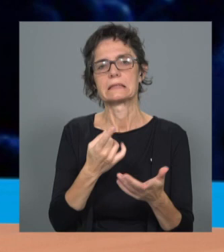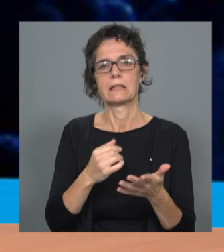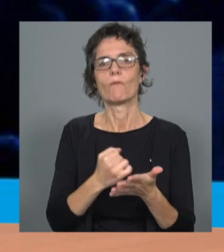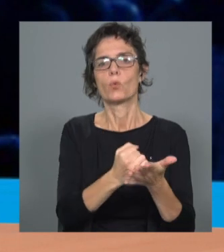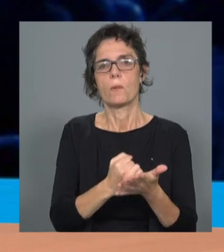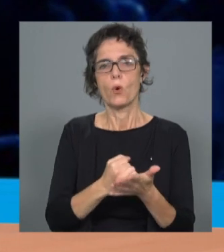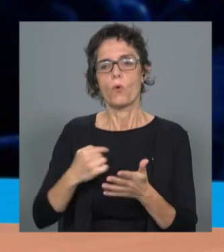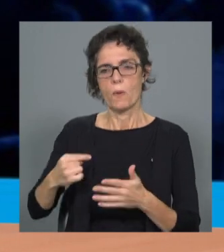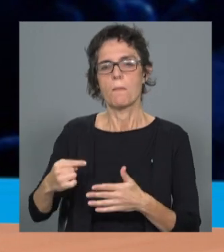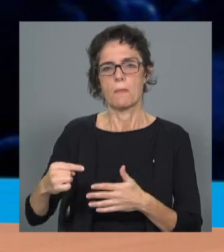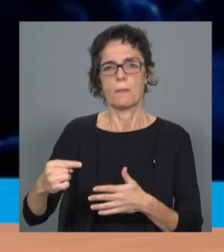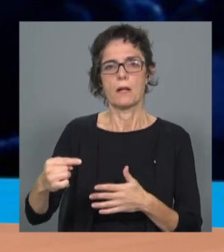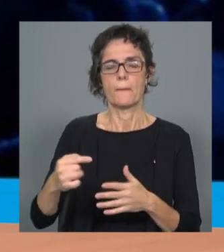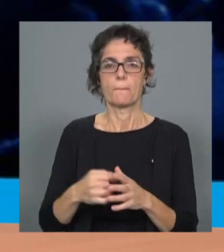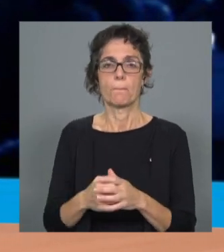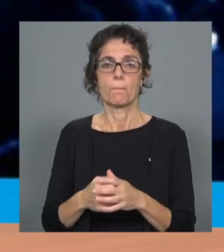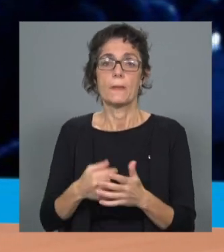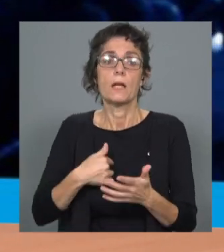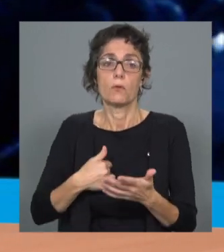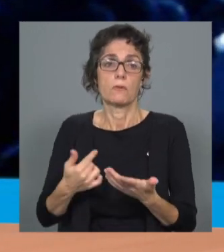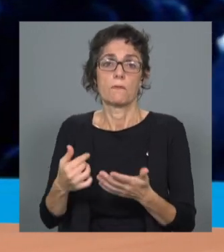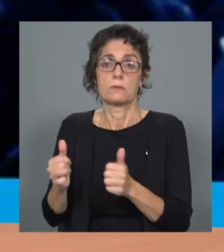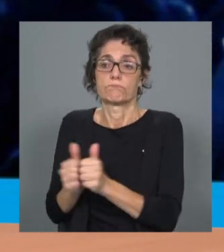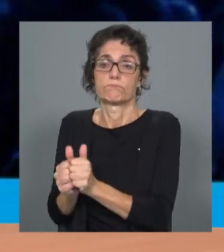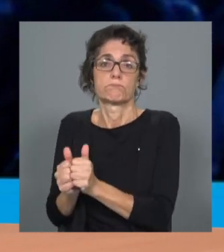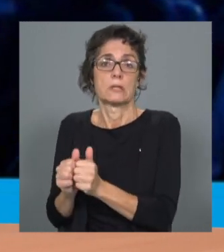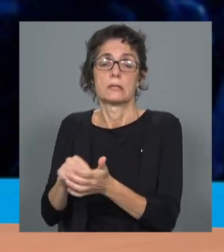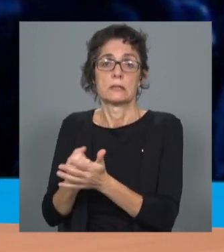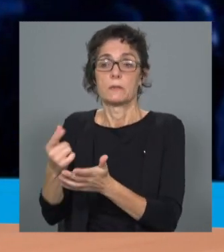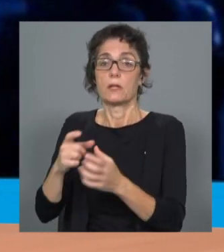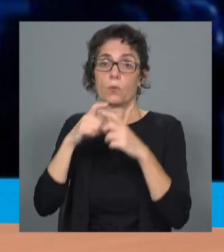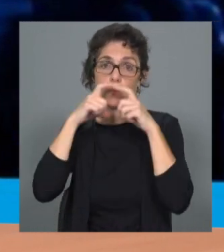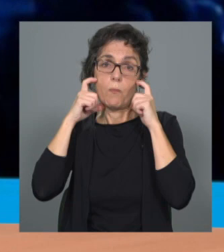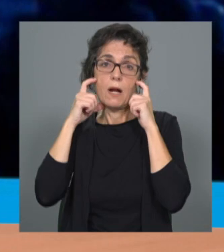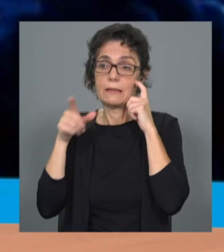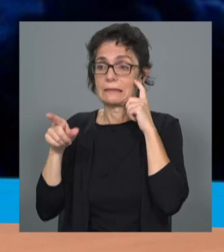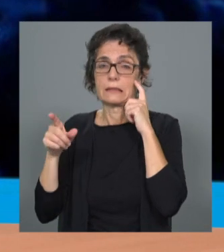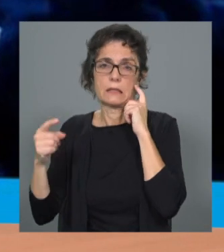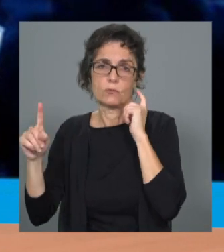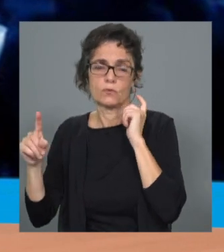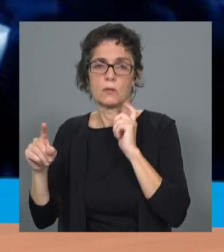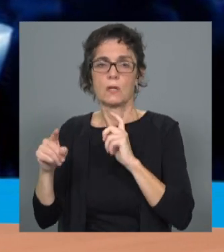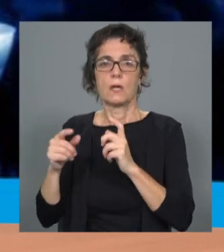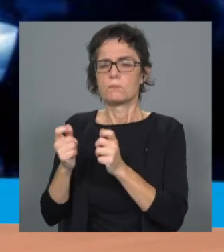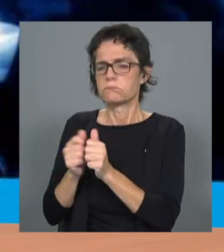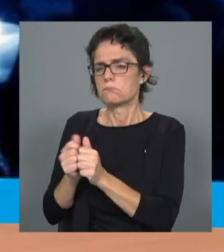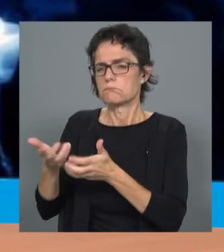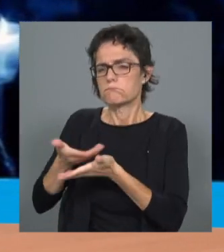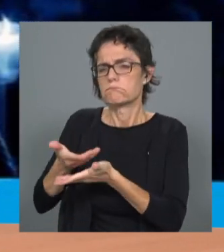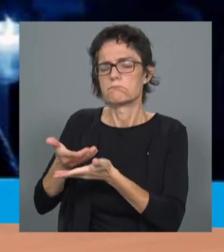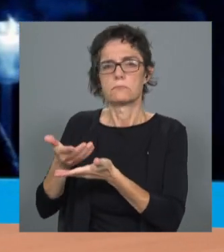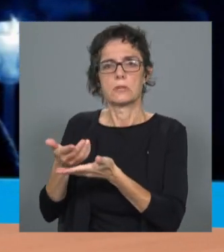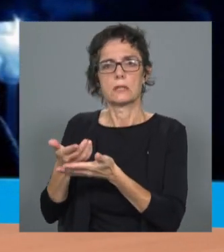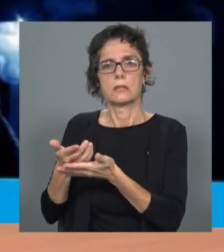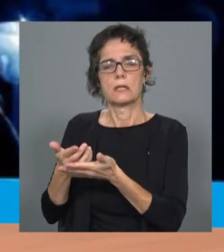Estive ao pé da minha mãe, estava com máscara cirúrgica, a minha mãe estava sem máscara, claro. Estive muito perto delas, estive com elas, estive a falar, estive a rezar com